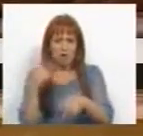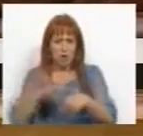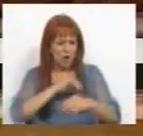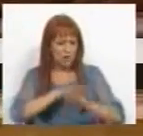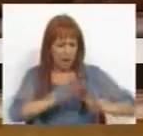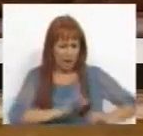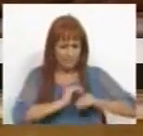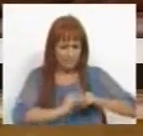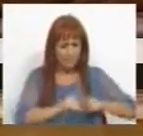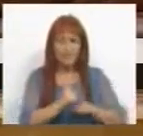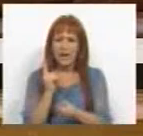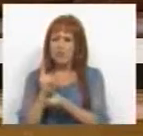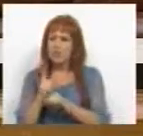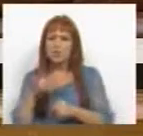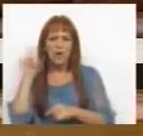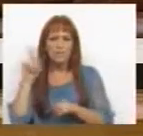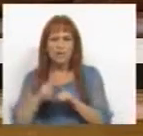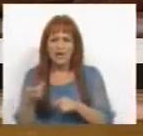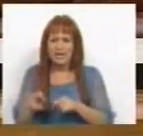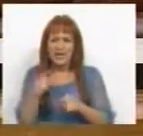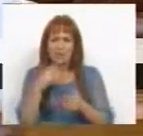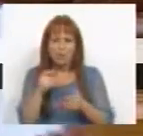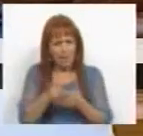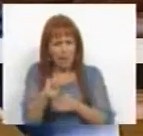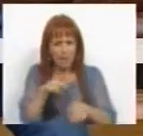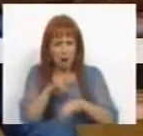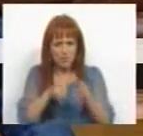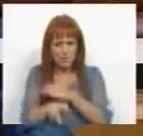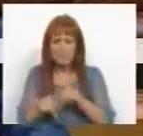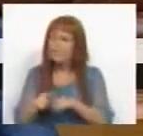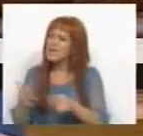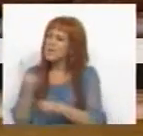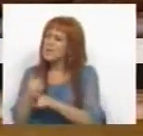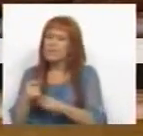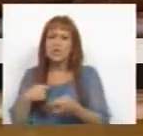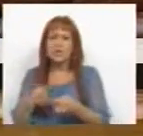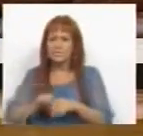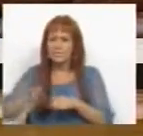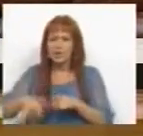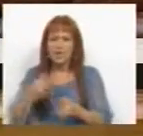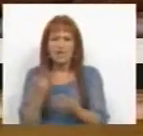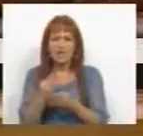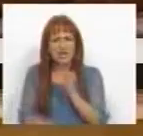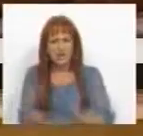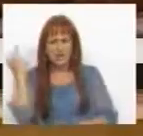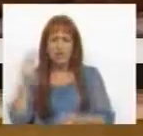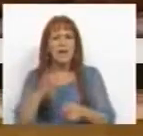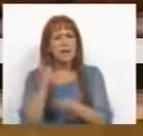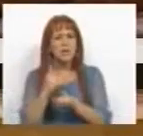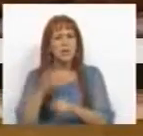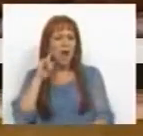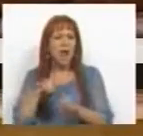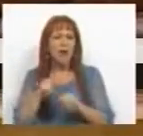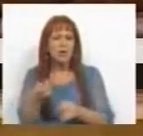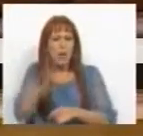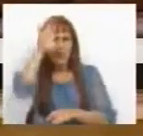cortes salariais, que se mantenham os valores das taxas moderadoras, que se mantenham as eliminações dos feriados e que se mantenha a